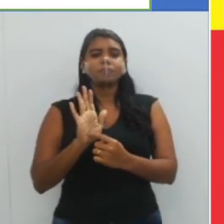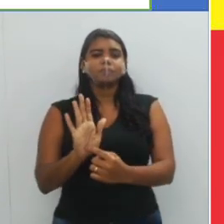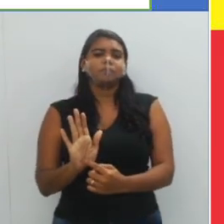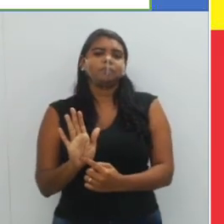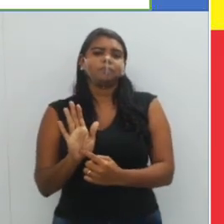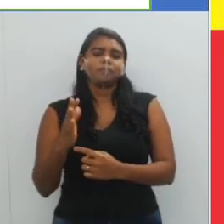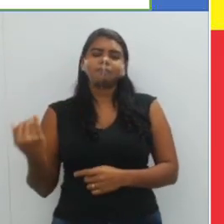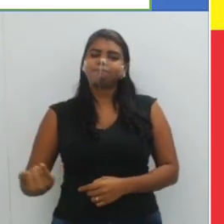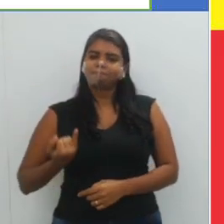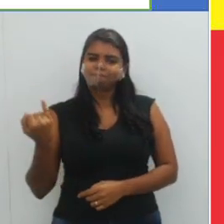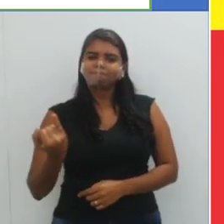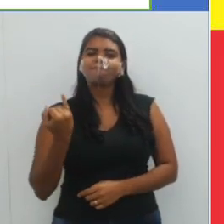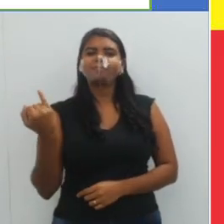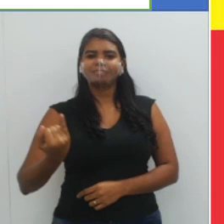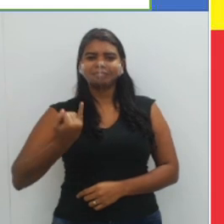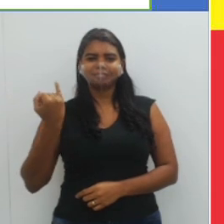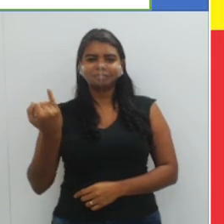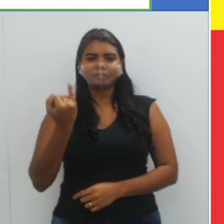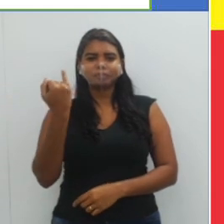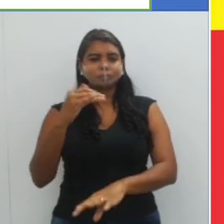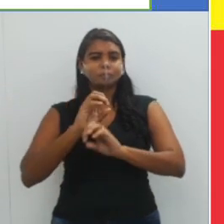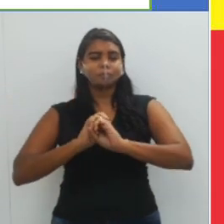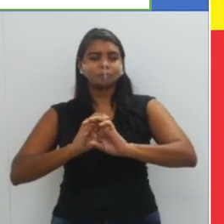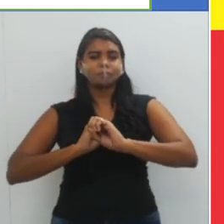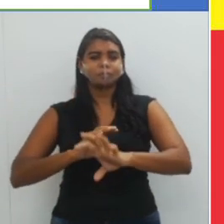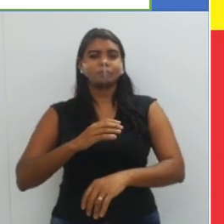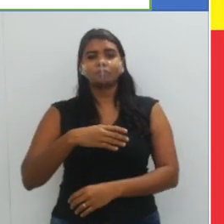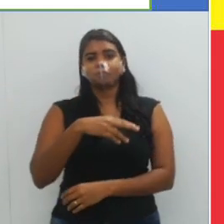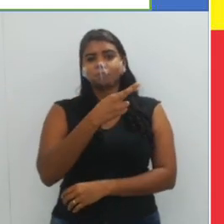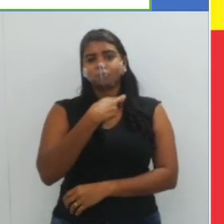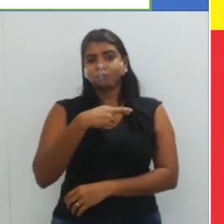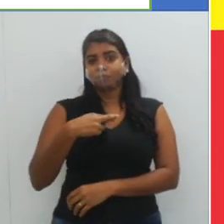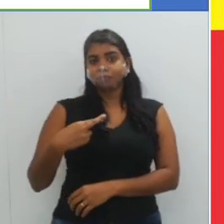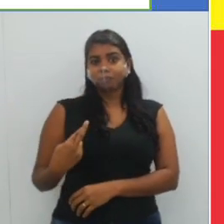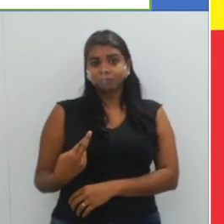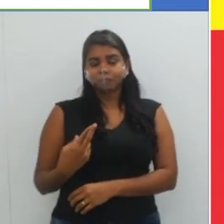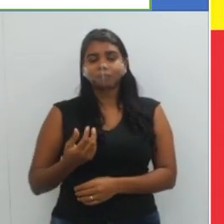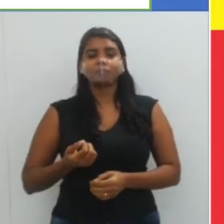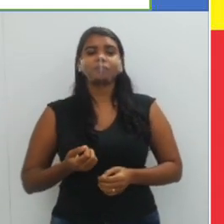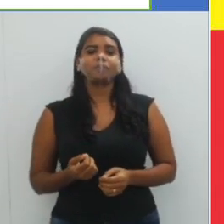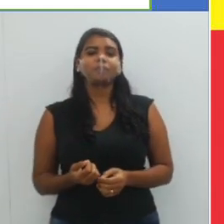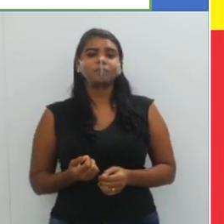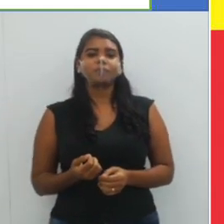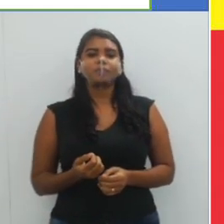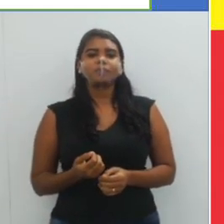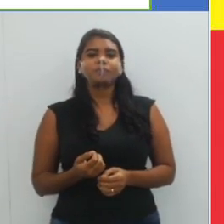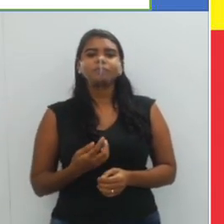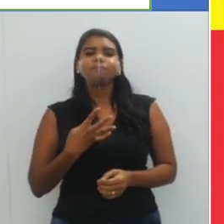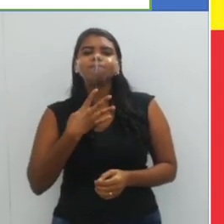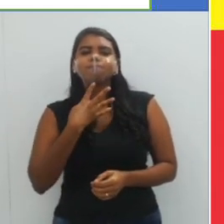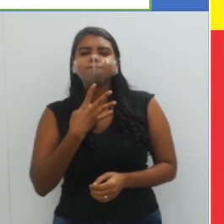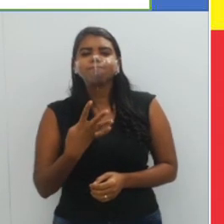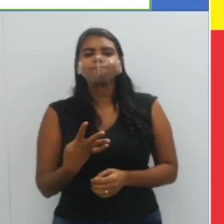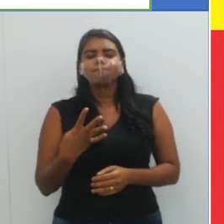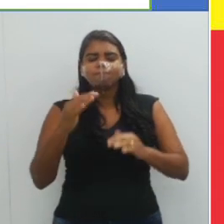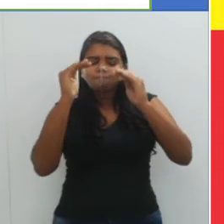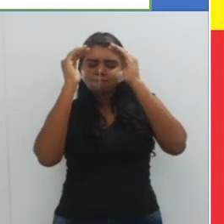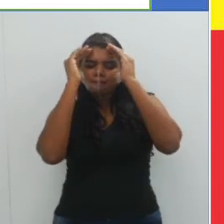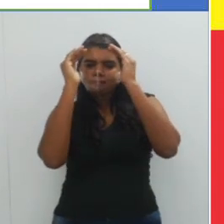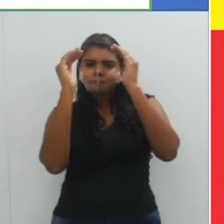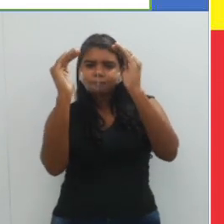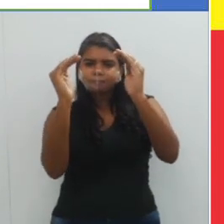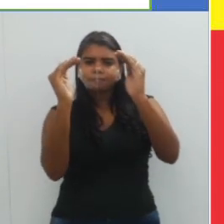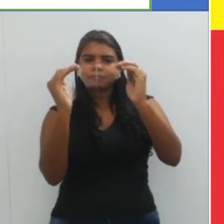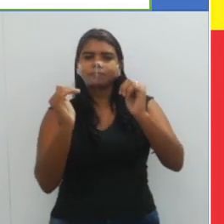de fundamental importância no ensino religioso, principalmente o reconhecimento do respeito, olha